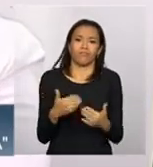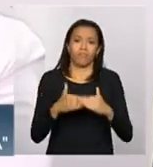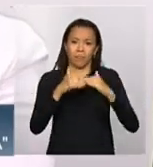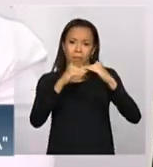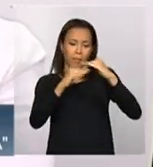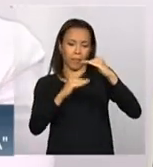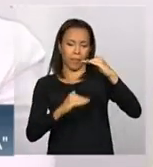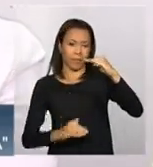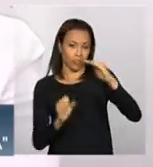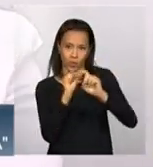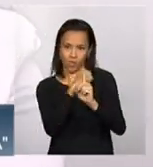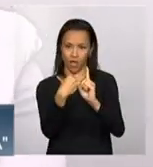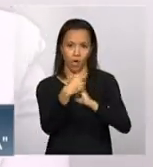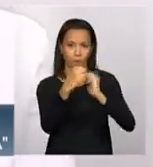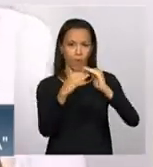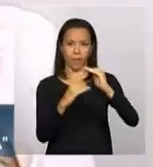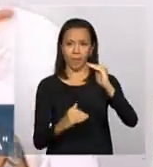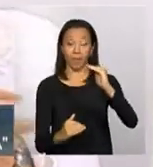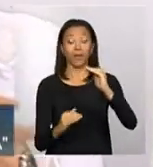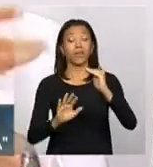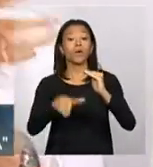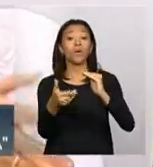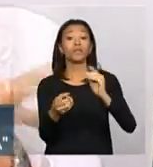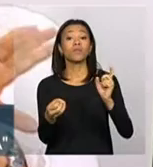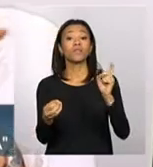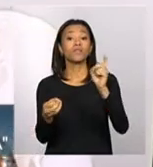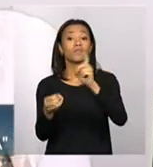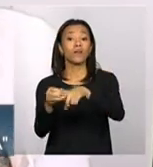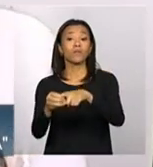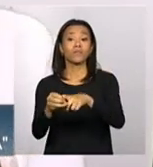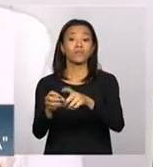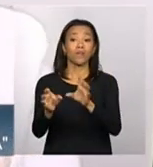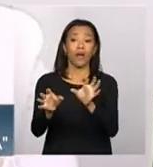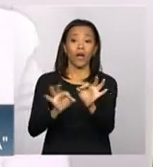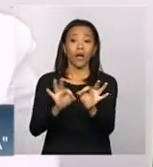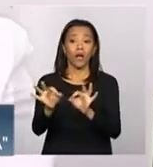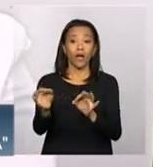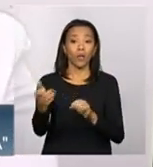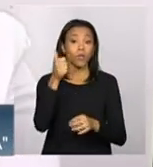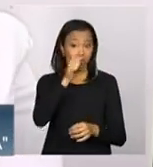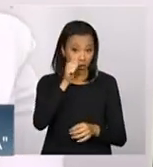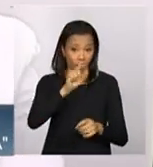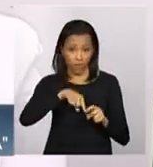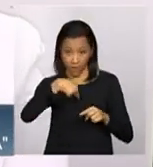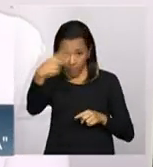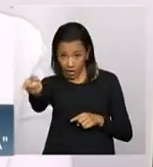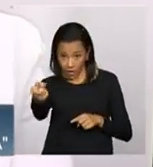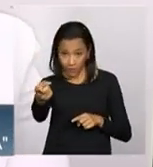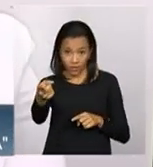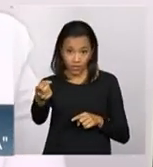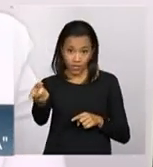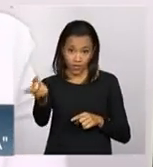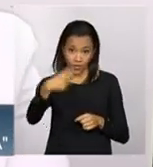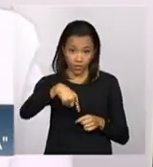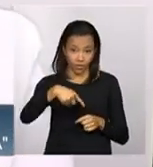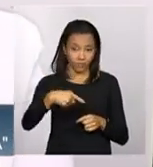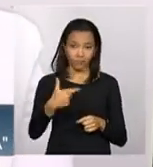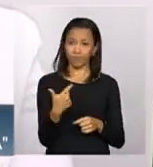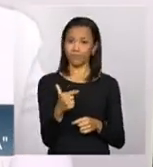staff atrás dele, para que, quando ele volta, está tudo arrumado. A mulher, quando vai, não tem esse staff.